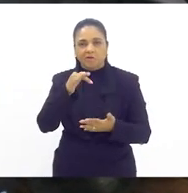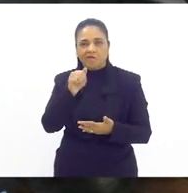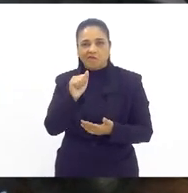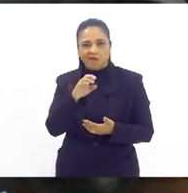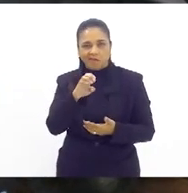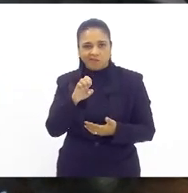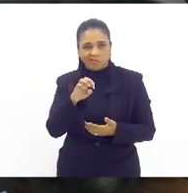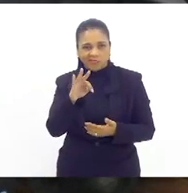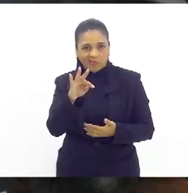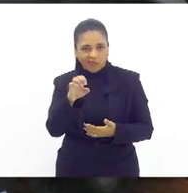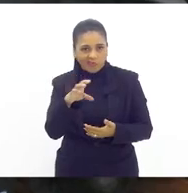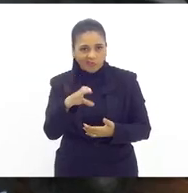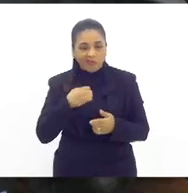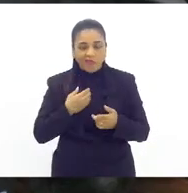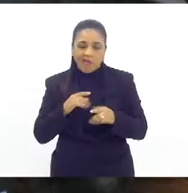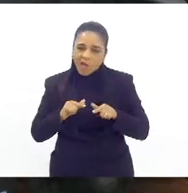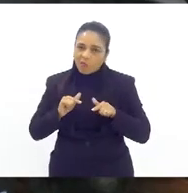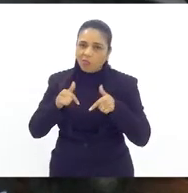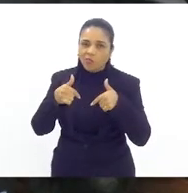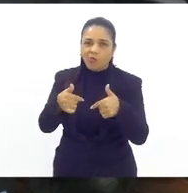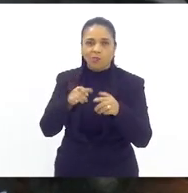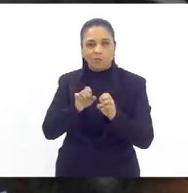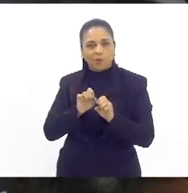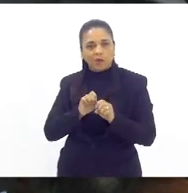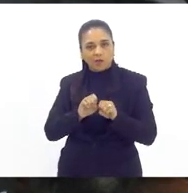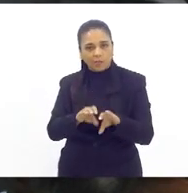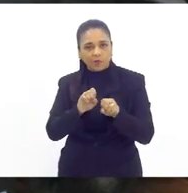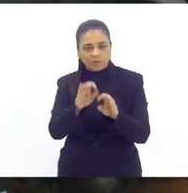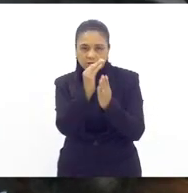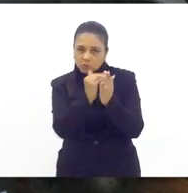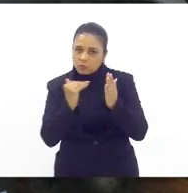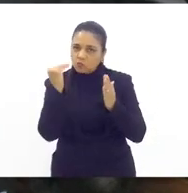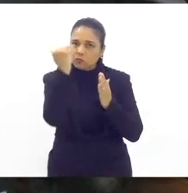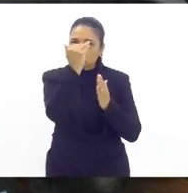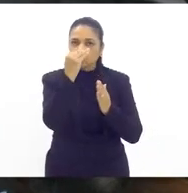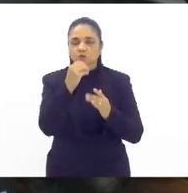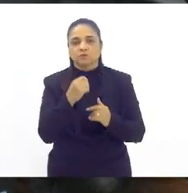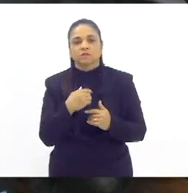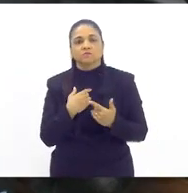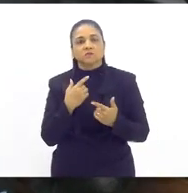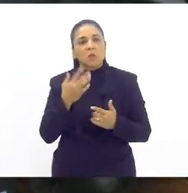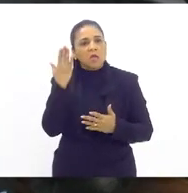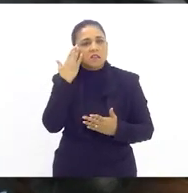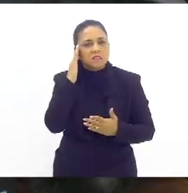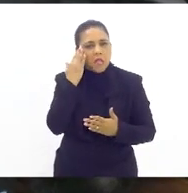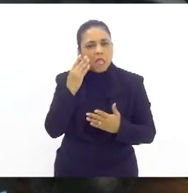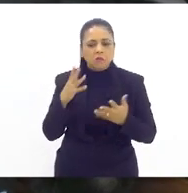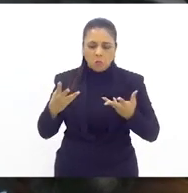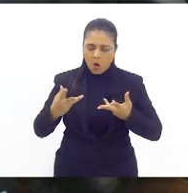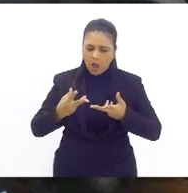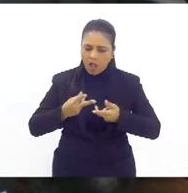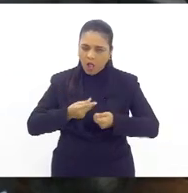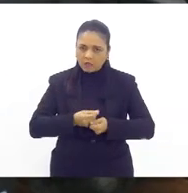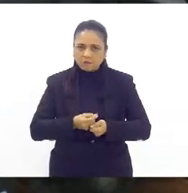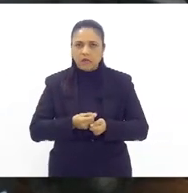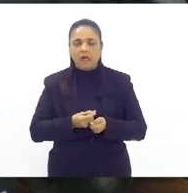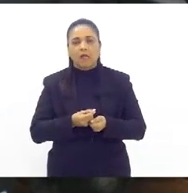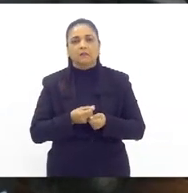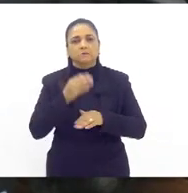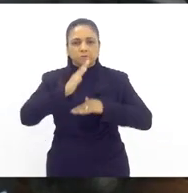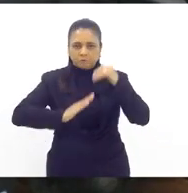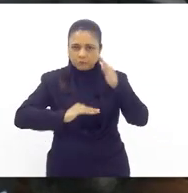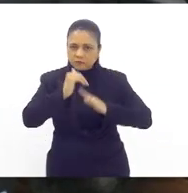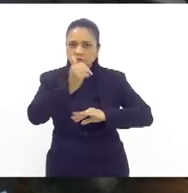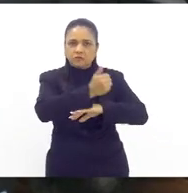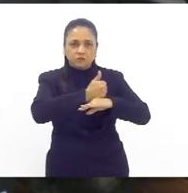para a gente atuar a frente da educação superior né que a gente entende que é de qualidade que temos profissionais